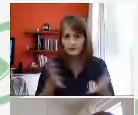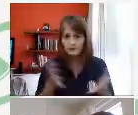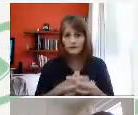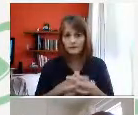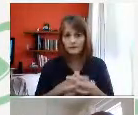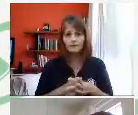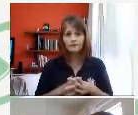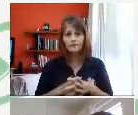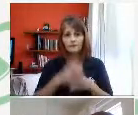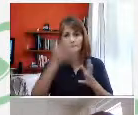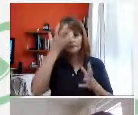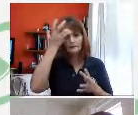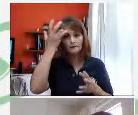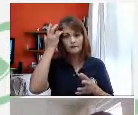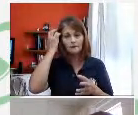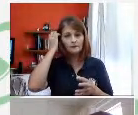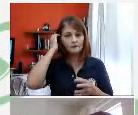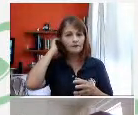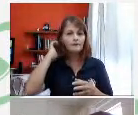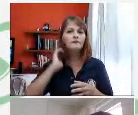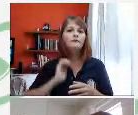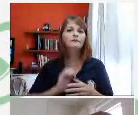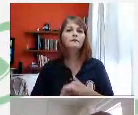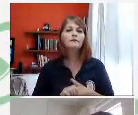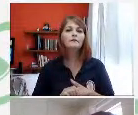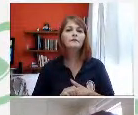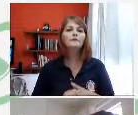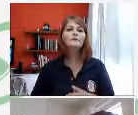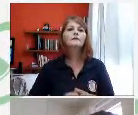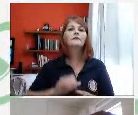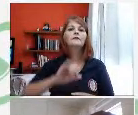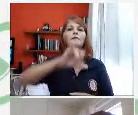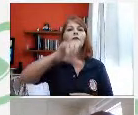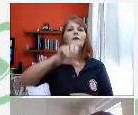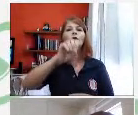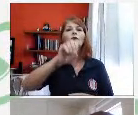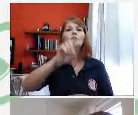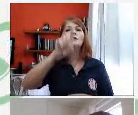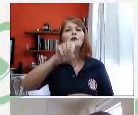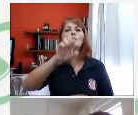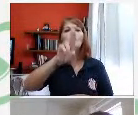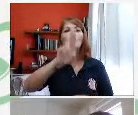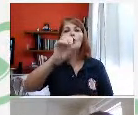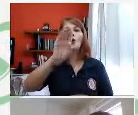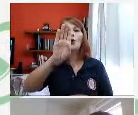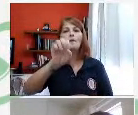E então, pessoal, José Roberto, alguma coisa?